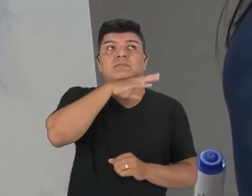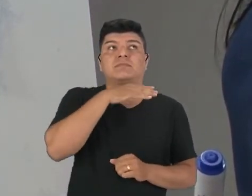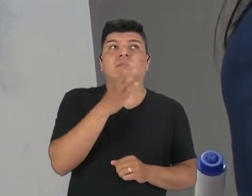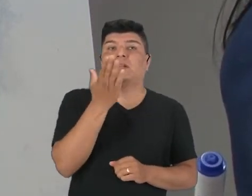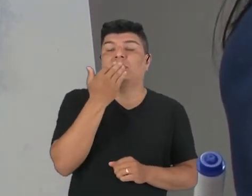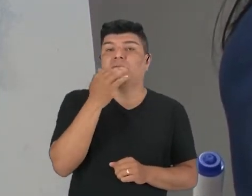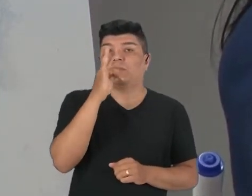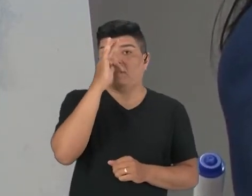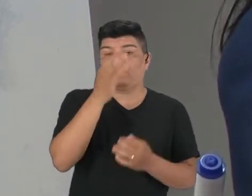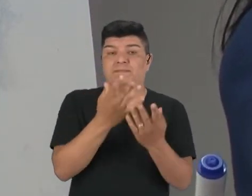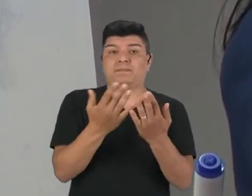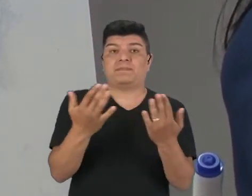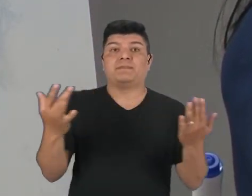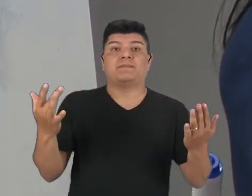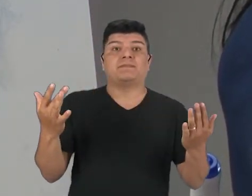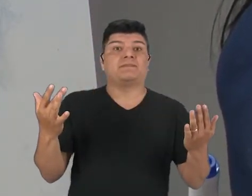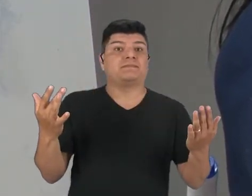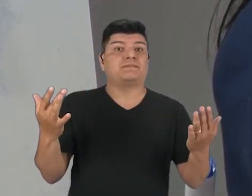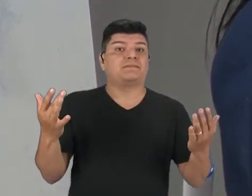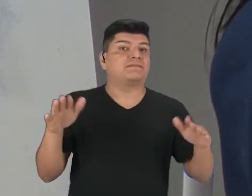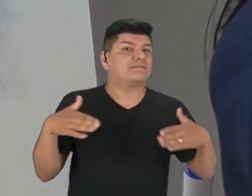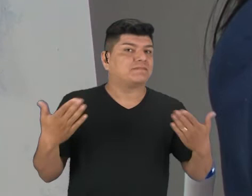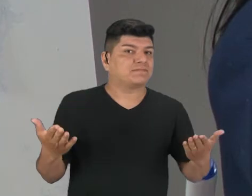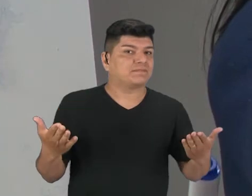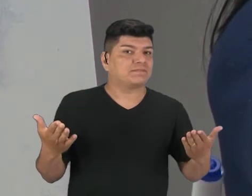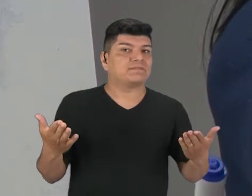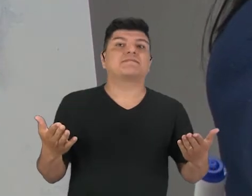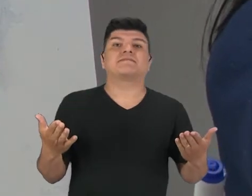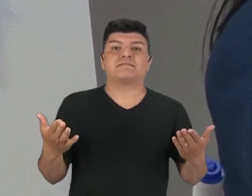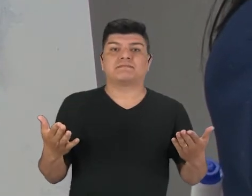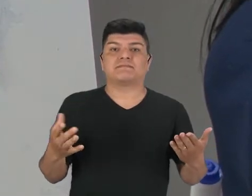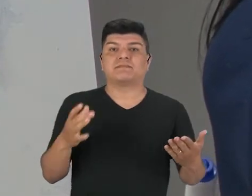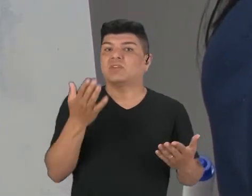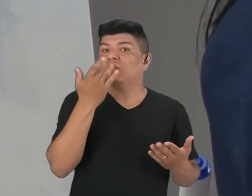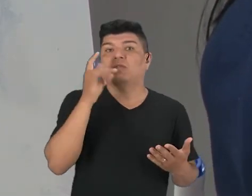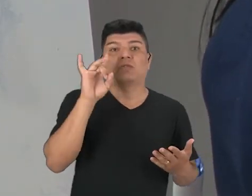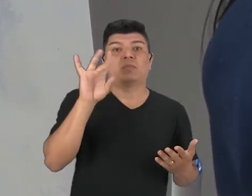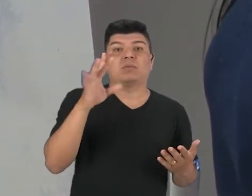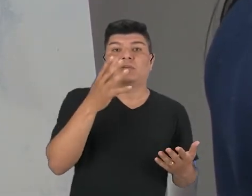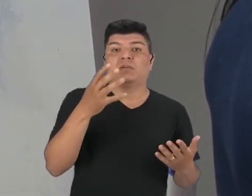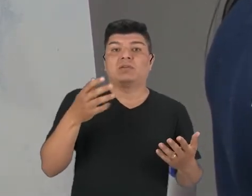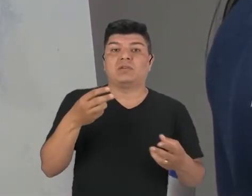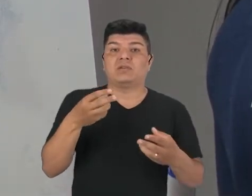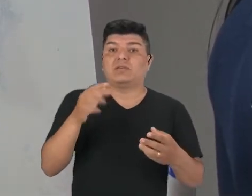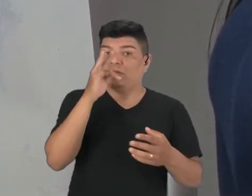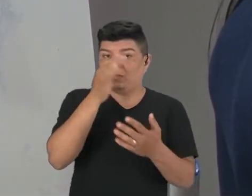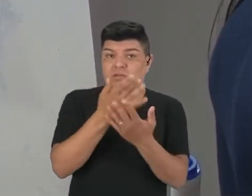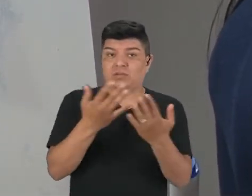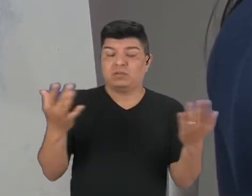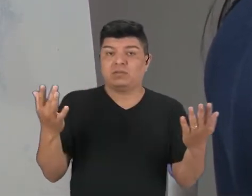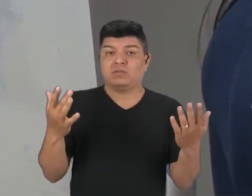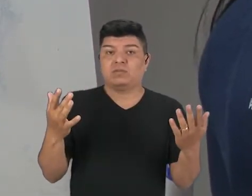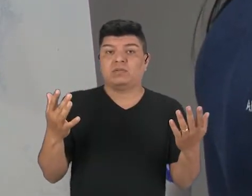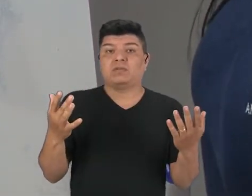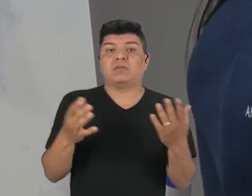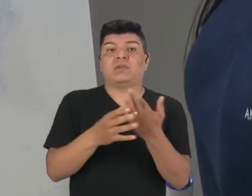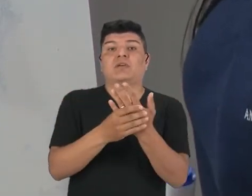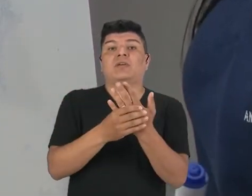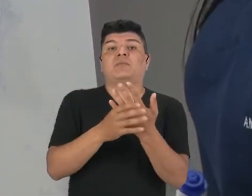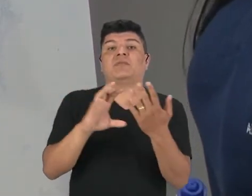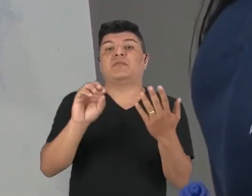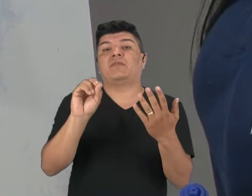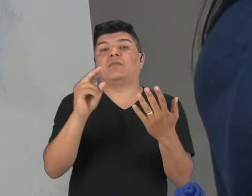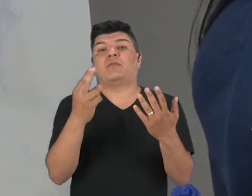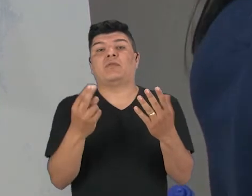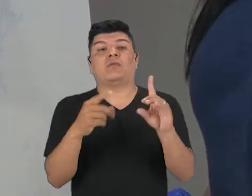que se alimentam de plantas. Olha só, eles se alimentam de plantas. Eu classifico como herbívoro ou